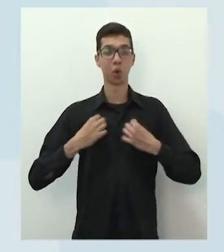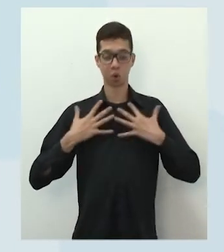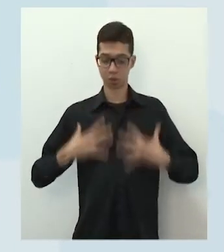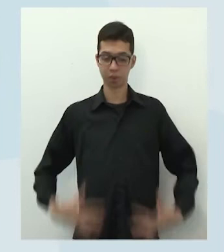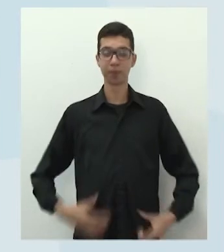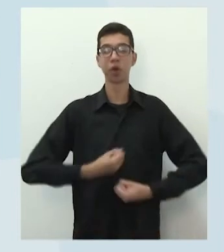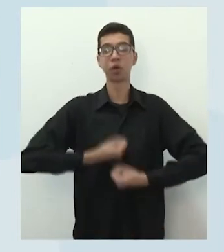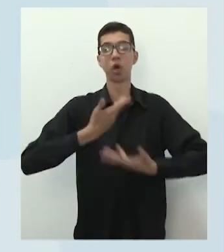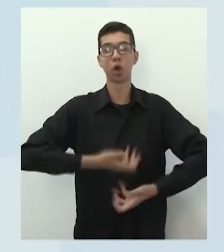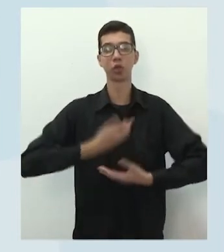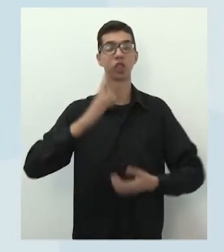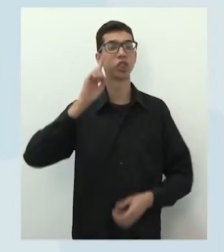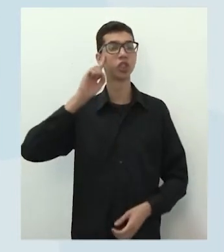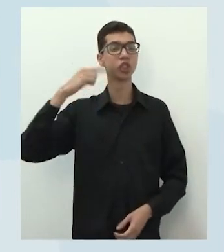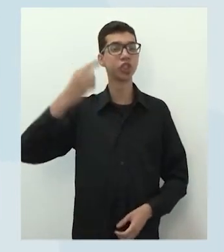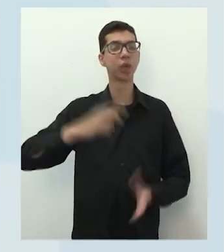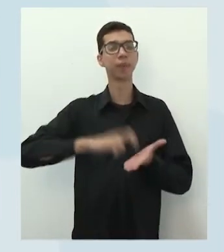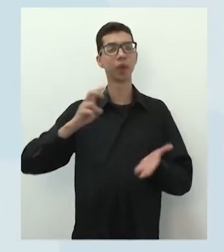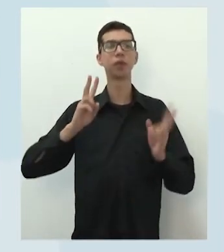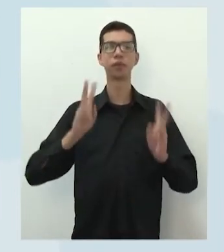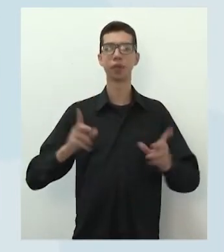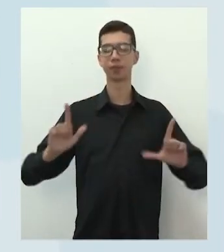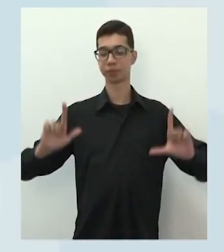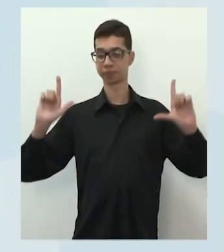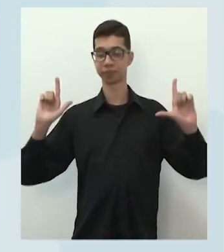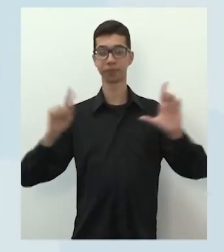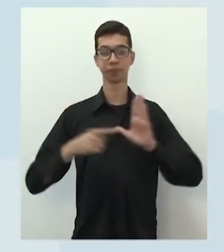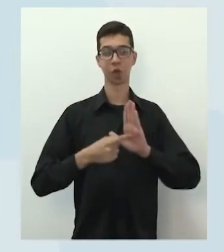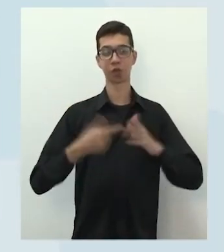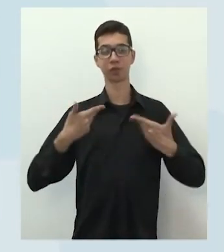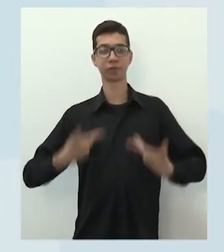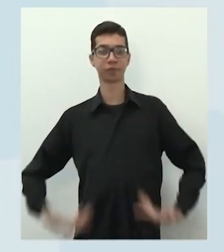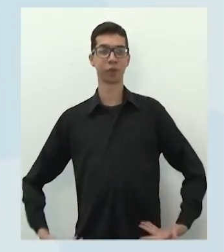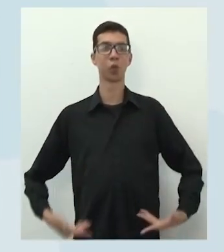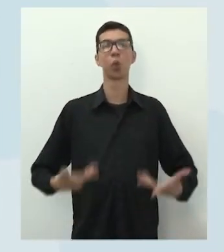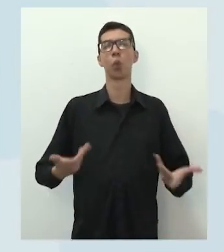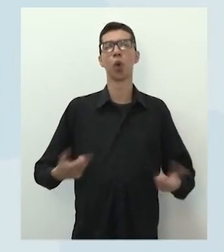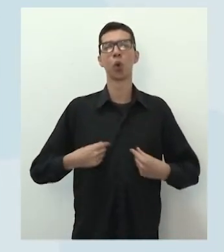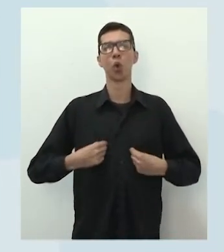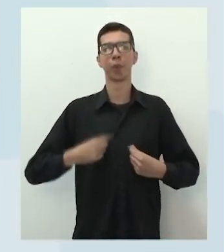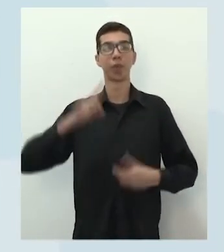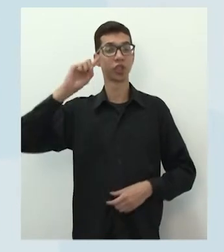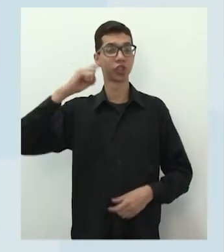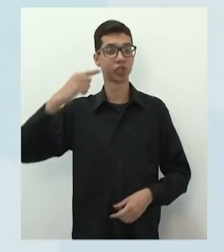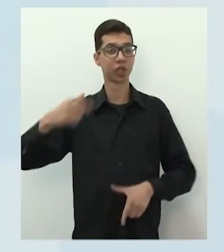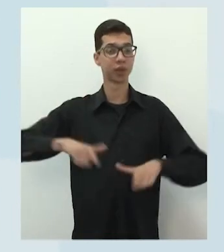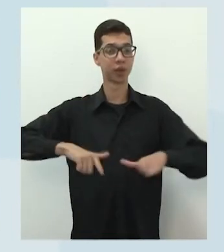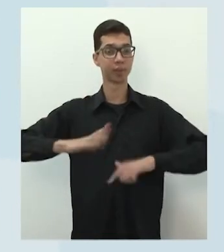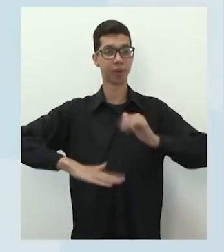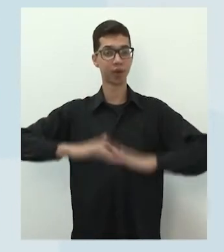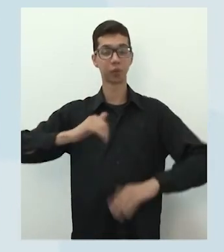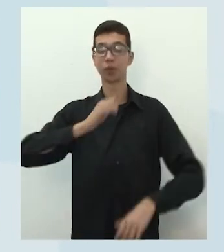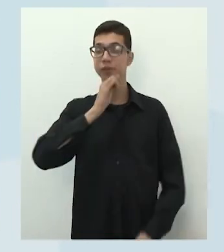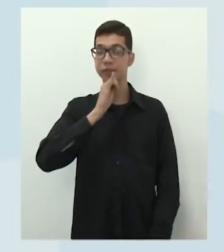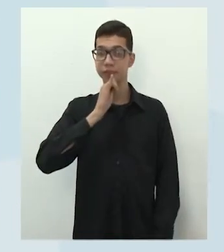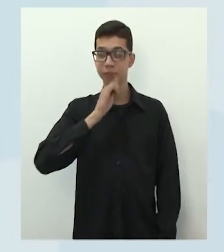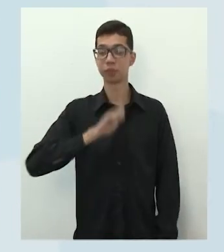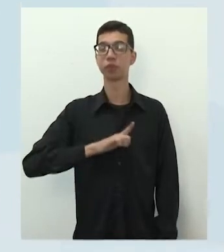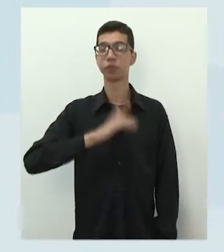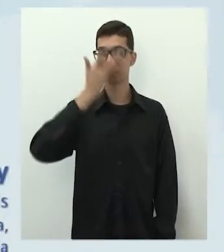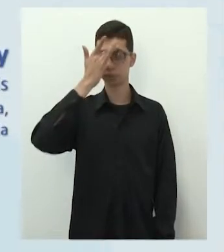não curto muito essa ideia das pessoas falarem, mas são os adolescentes que inventaram isso. Não, somos